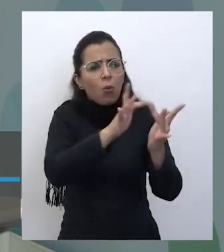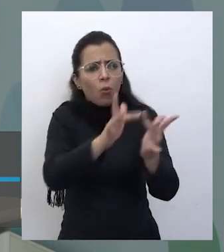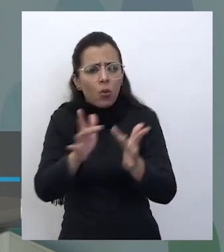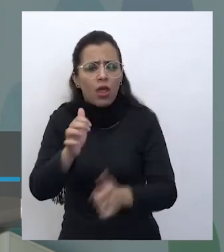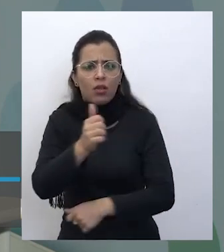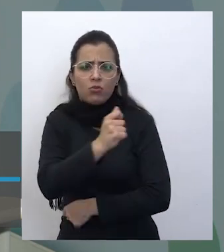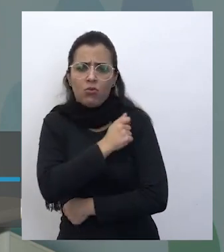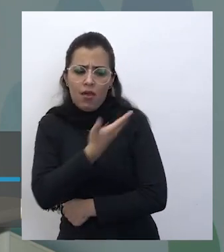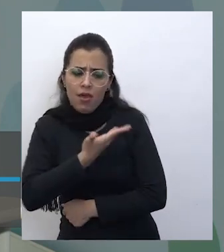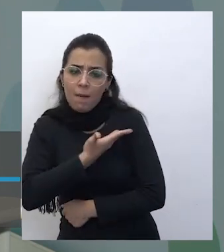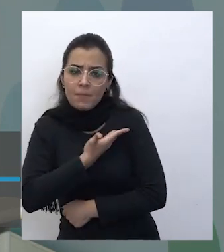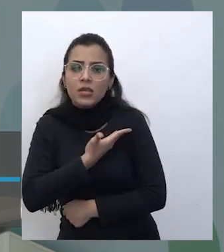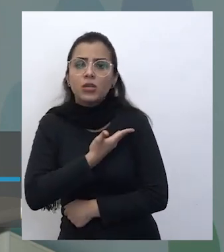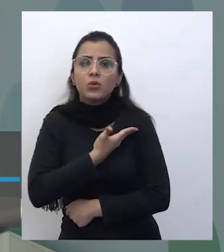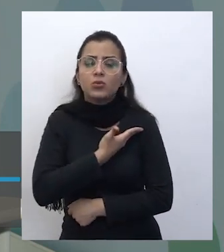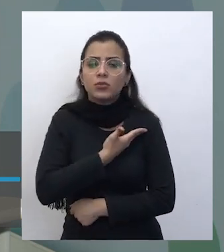que estão fora.